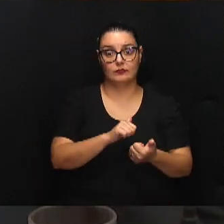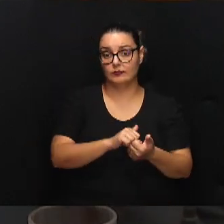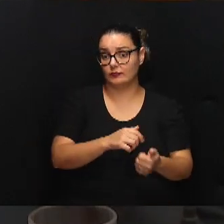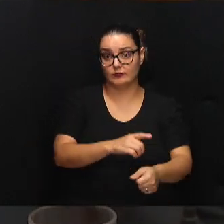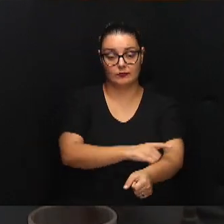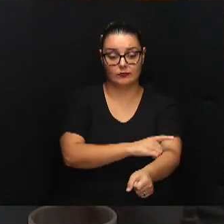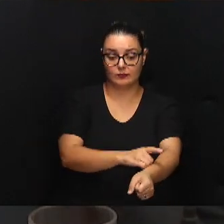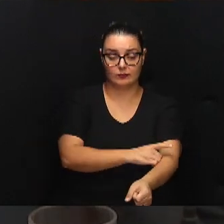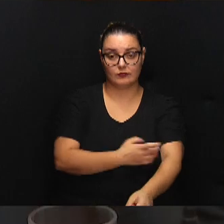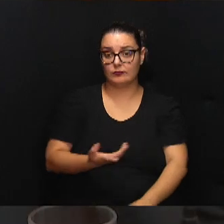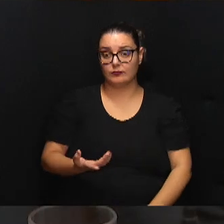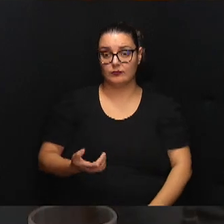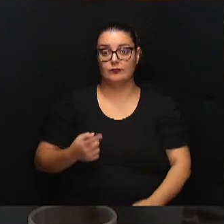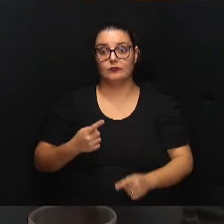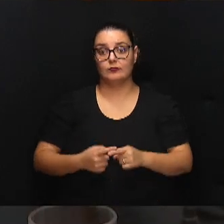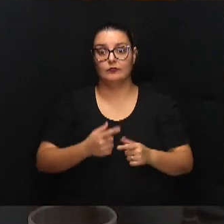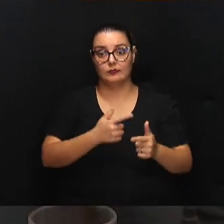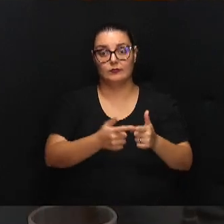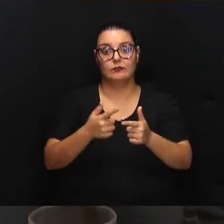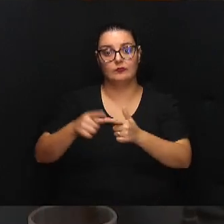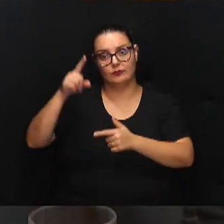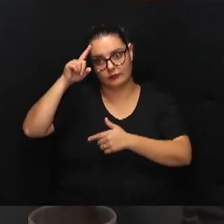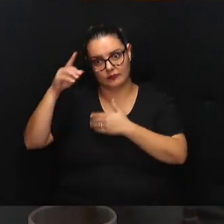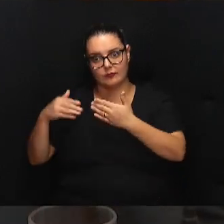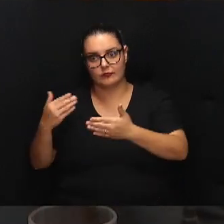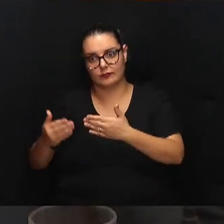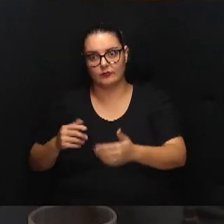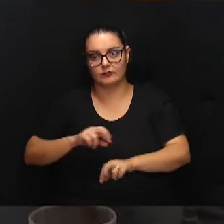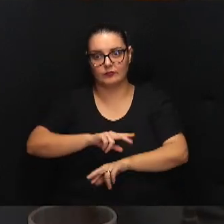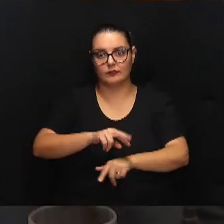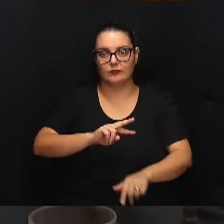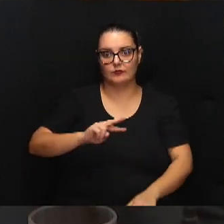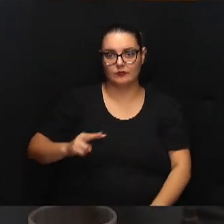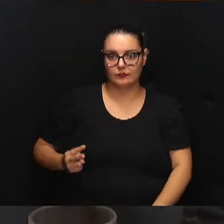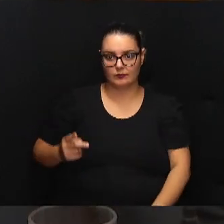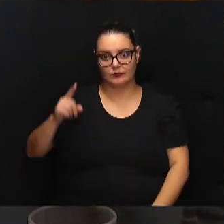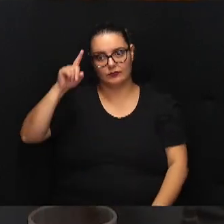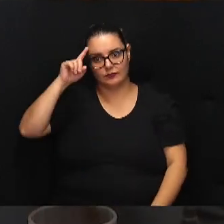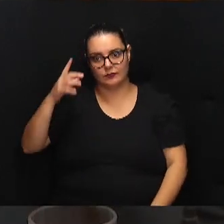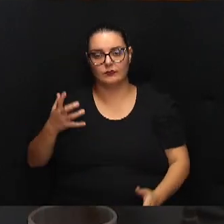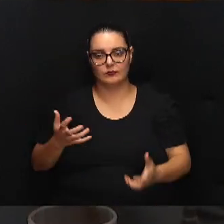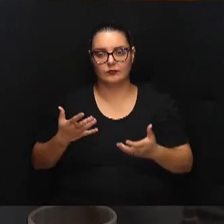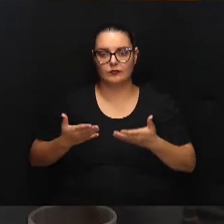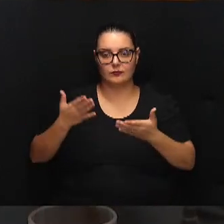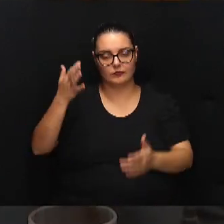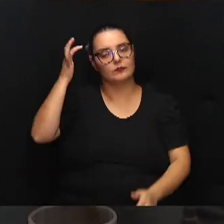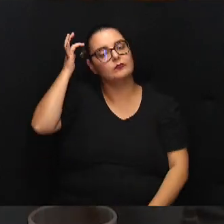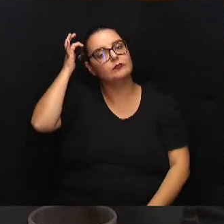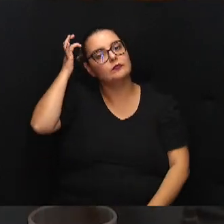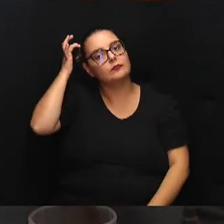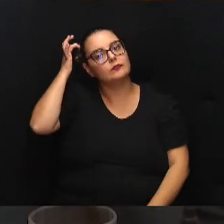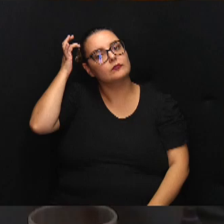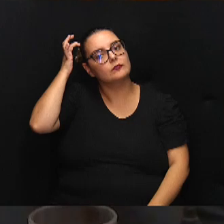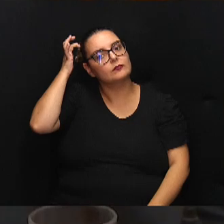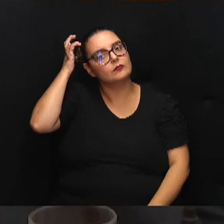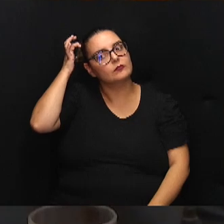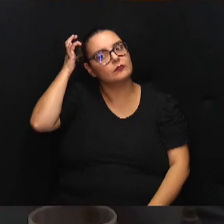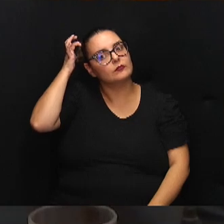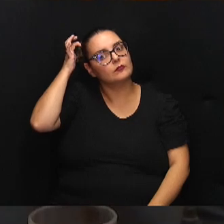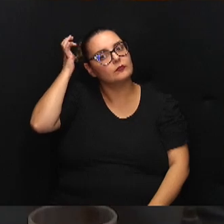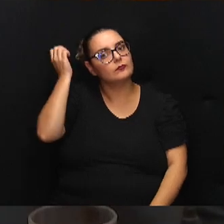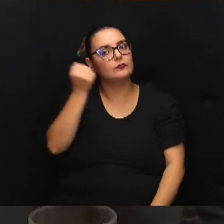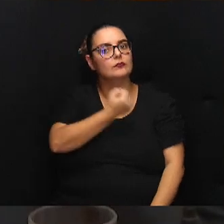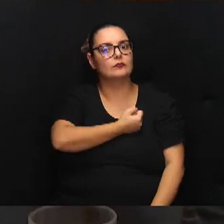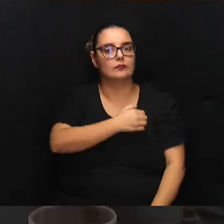de cabeça atrás da outra, né? Diariamente, várias vezes ao dia. E aí eu quero trazer números aqui de Campinas,